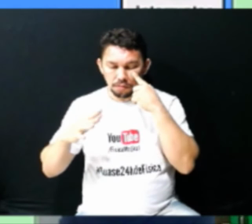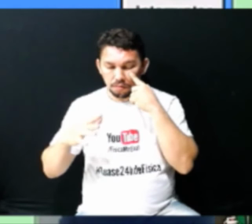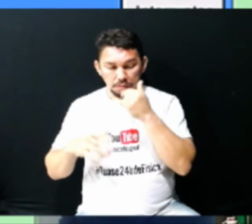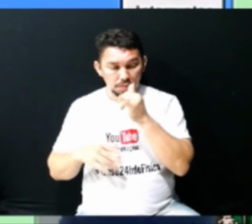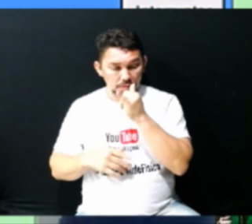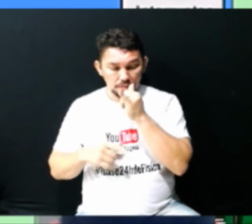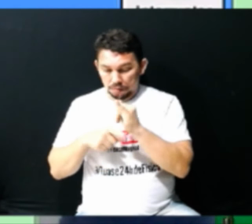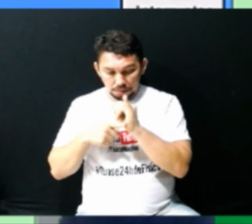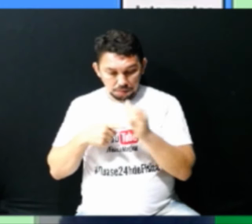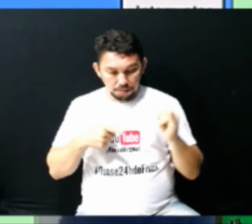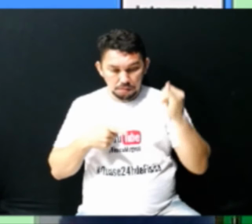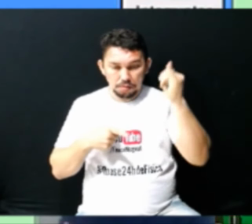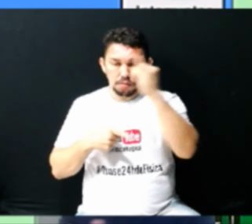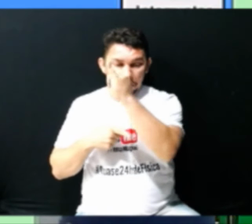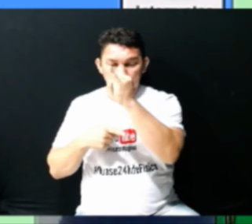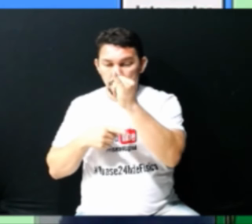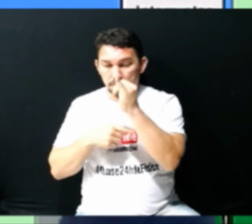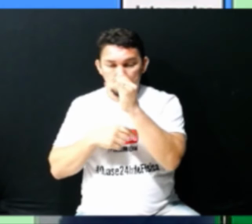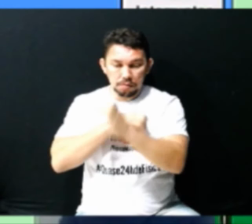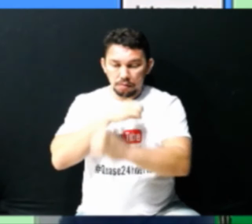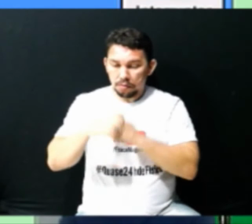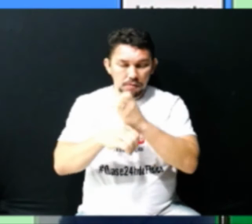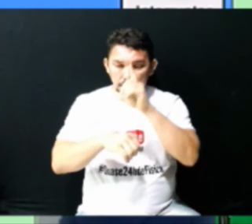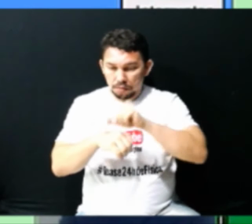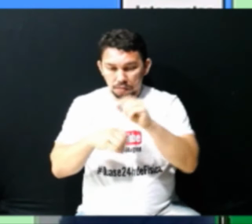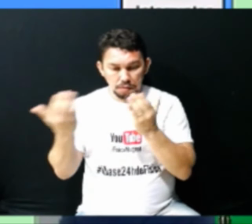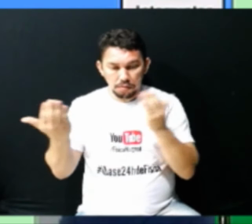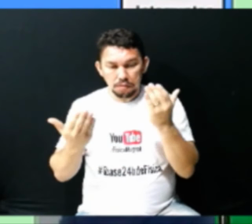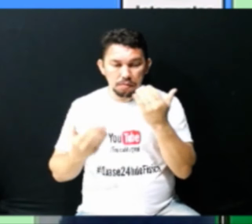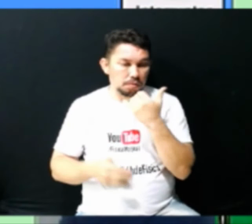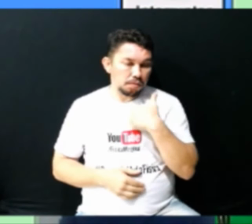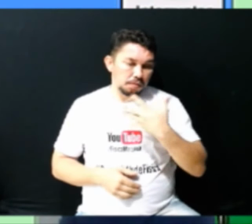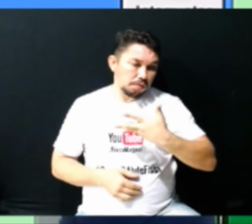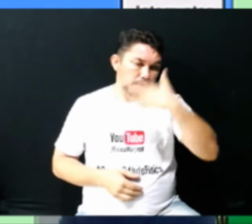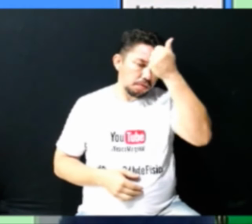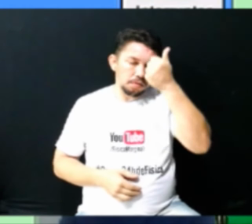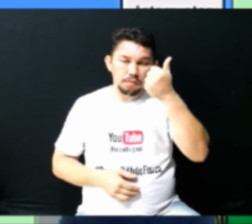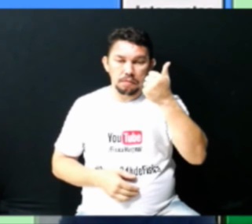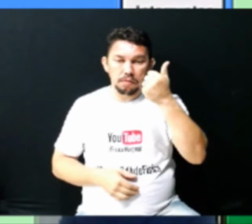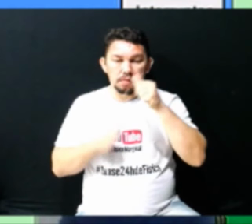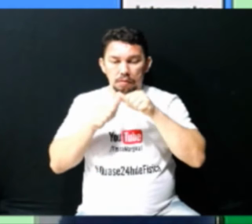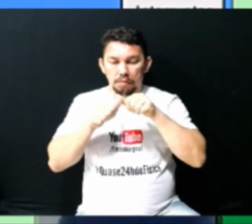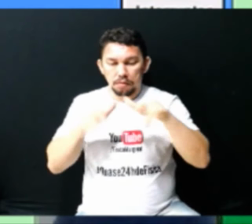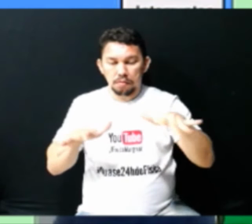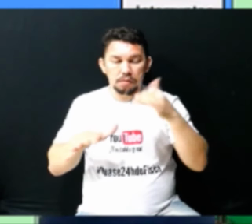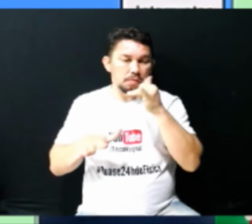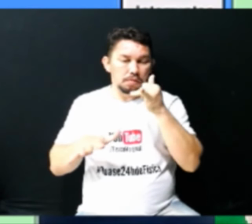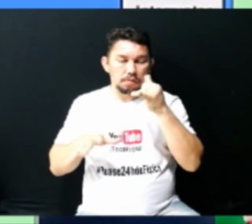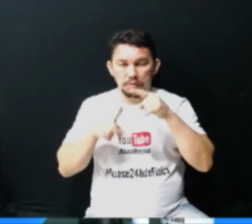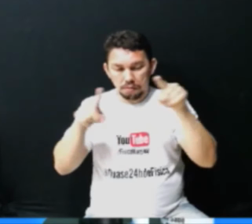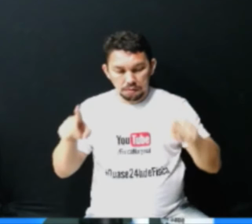aí dos elétrons é muito pequena quando comparado com a velocidade com a qual está se propagando a energia no circuito. Sim, né?